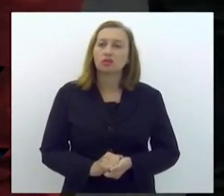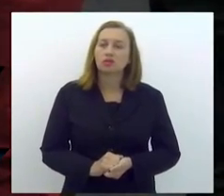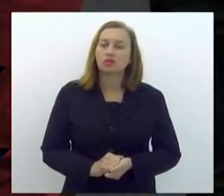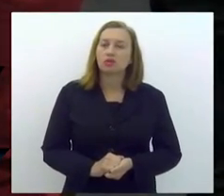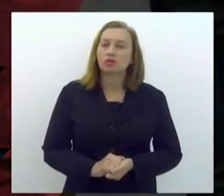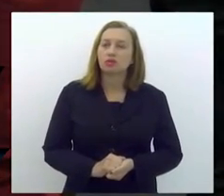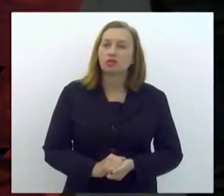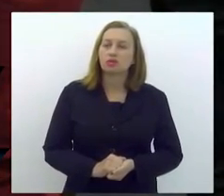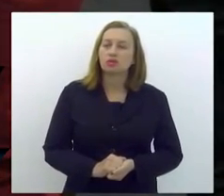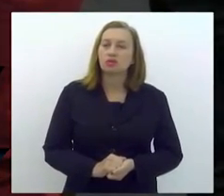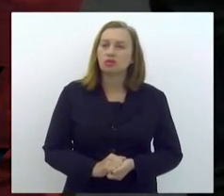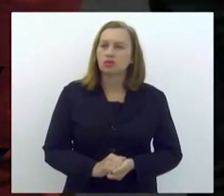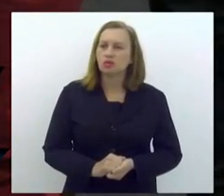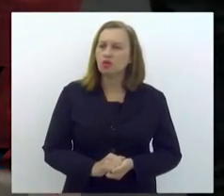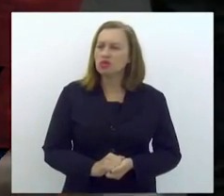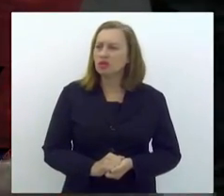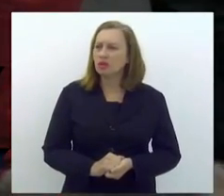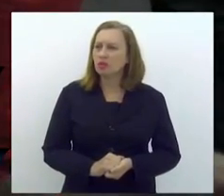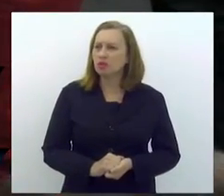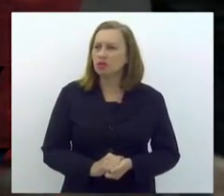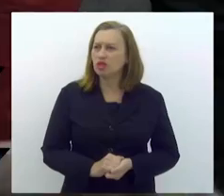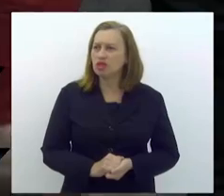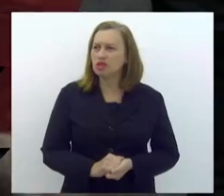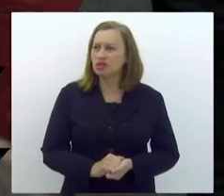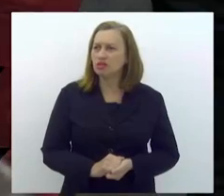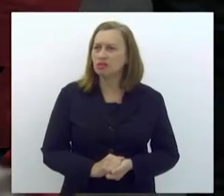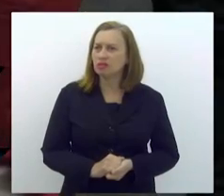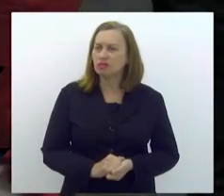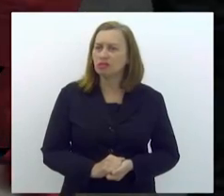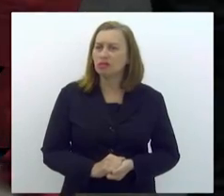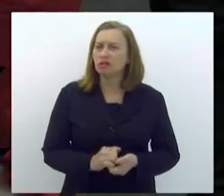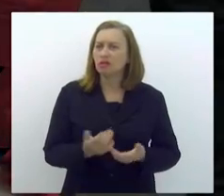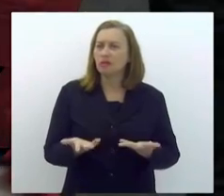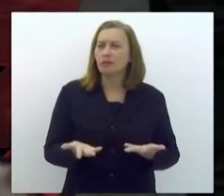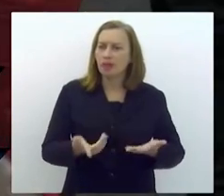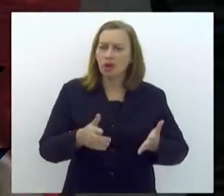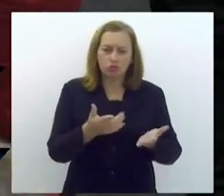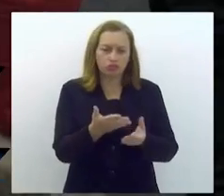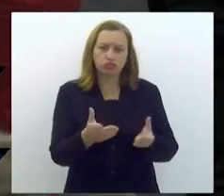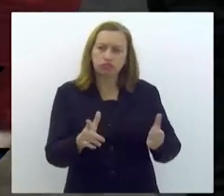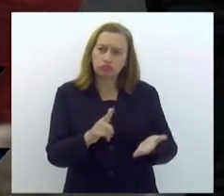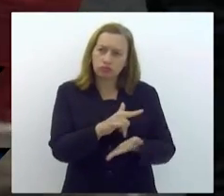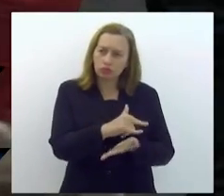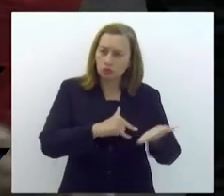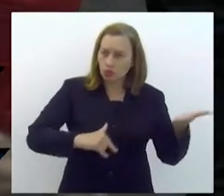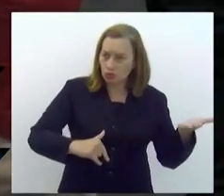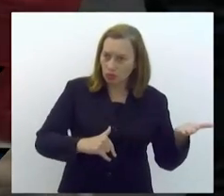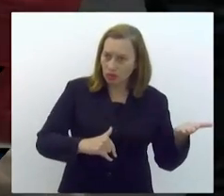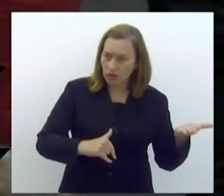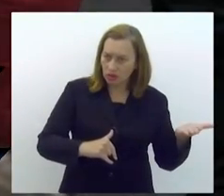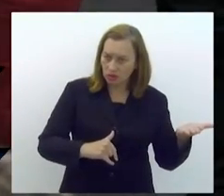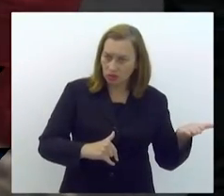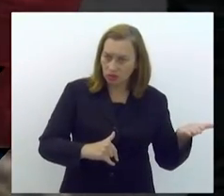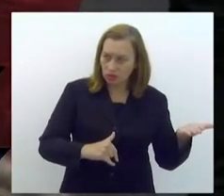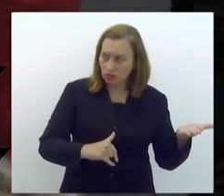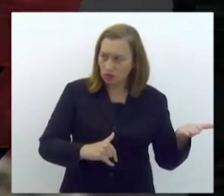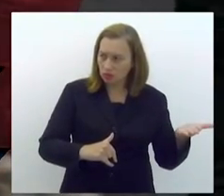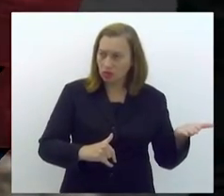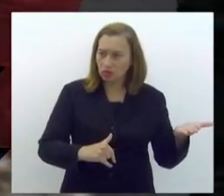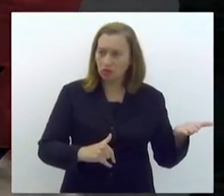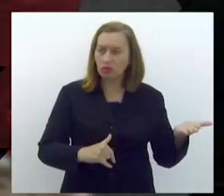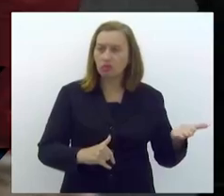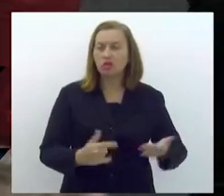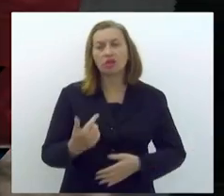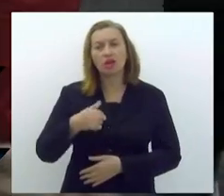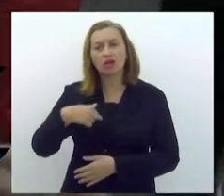repúdio que te entreguei hoje pela manhã quero dizer inclusive que eu e deputada Marina fomos atendida prontamente pelo presidente da casa